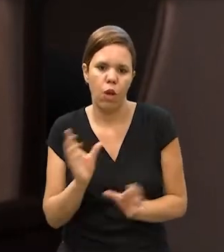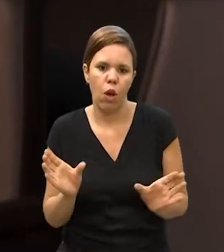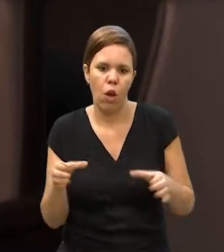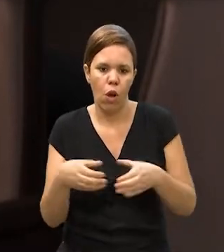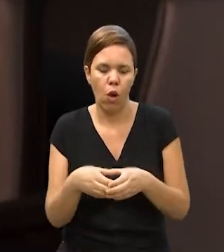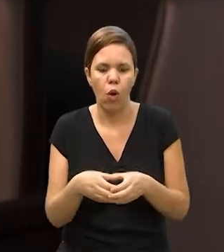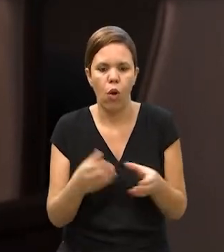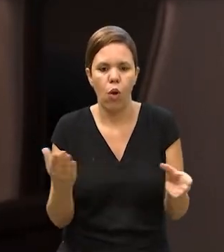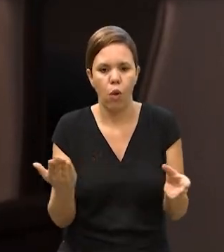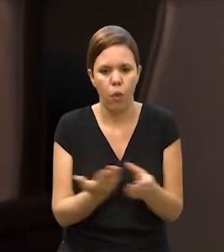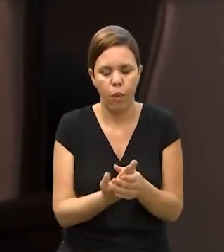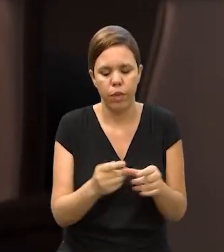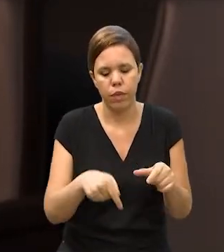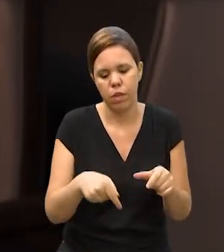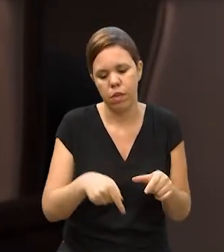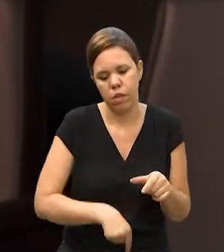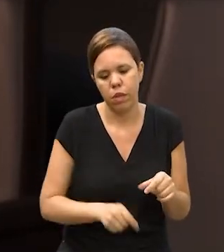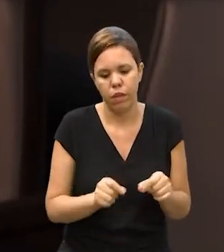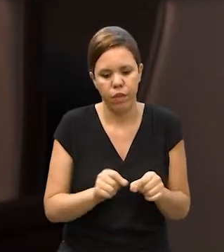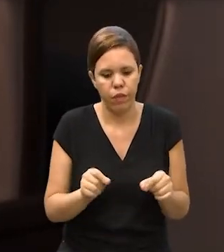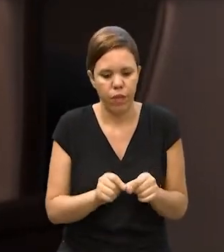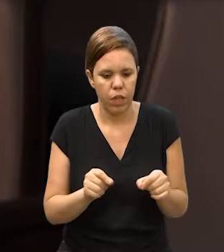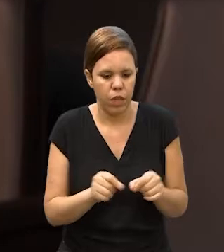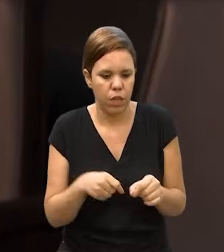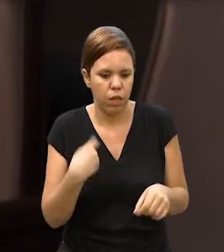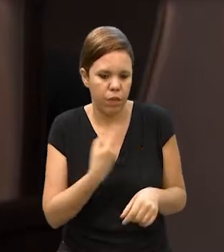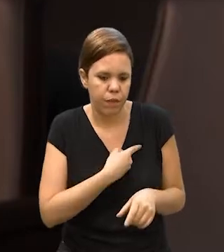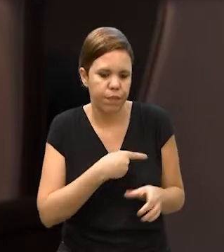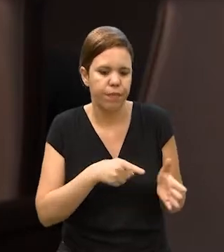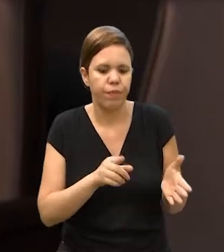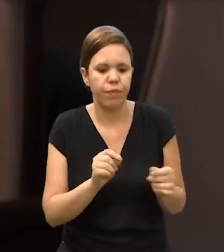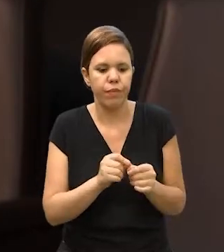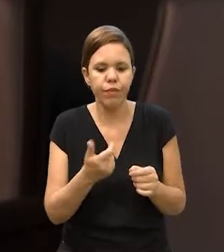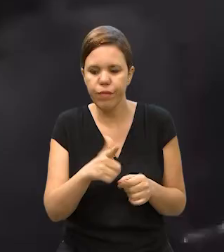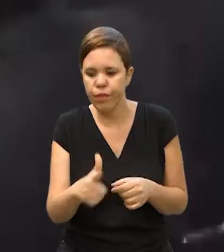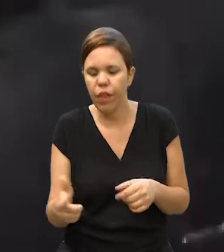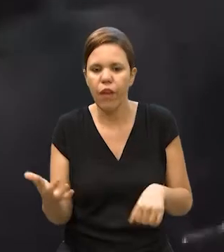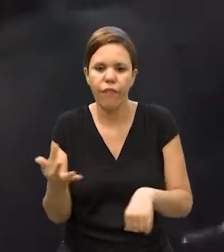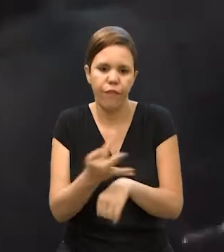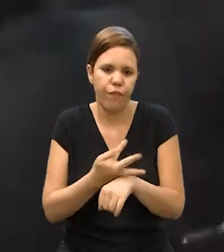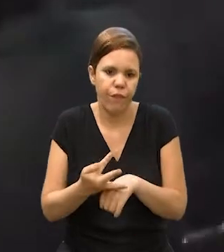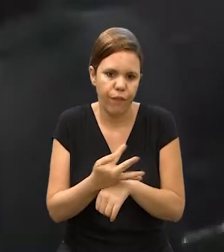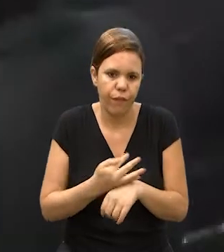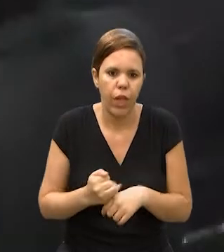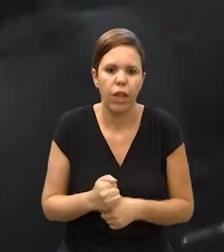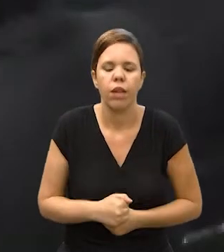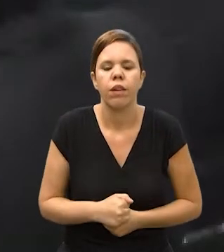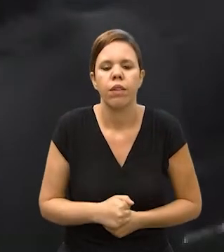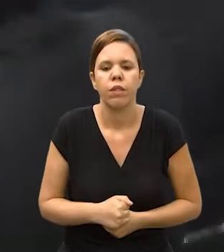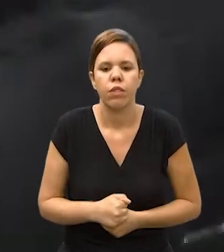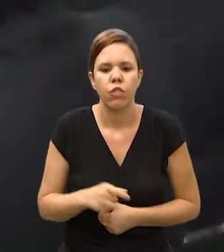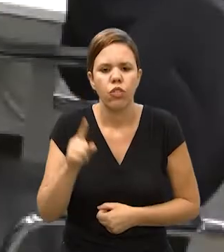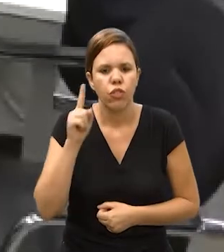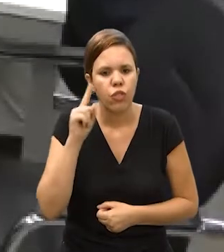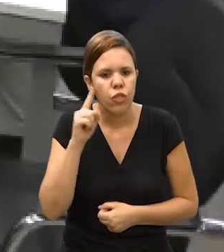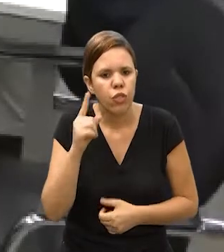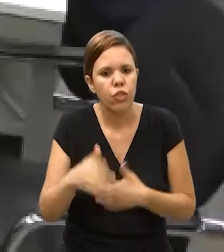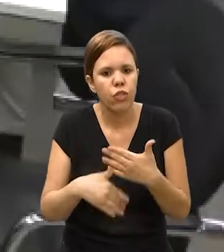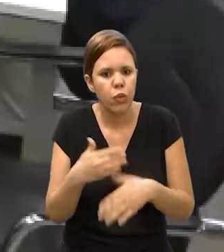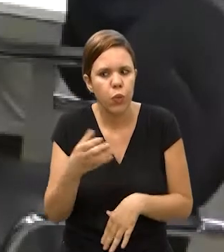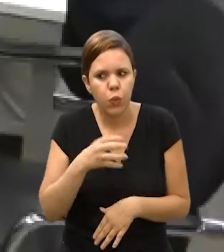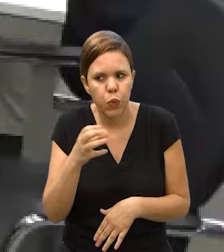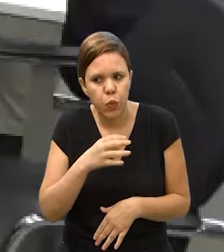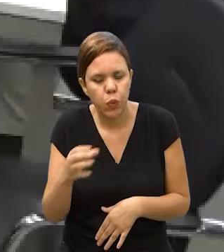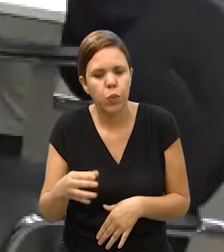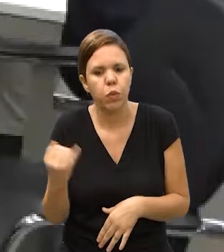comissão processante, então acabamos não tendo as férias, né? Foram dias